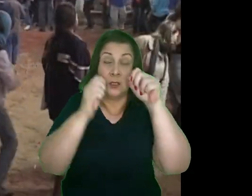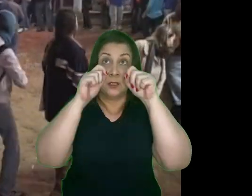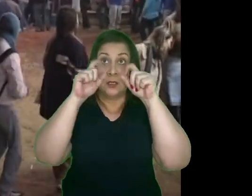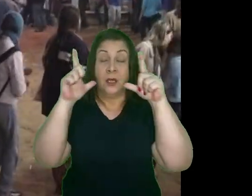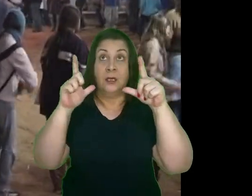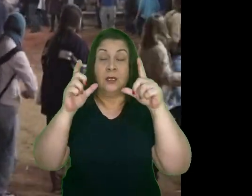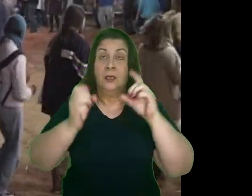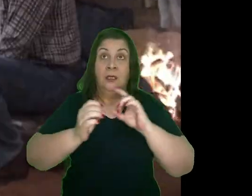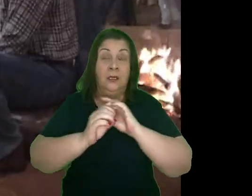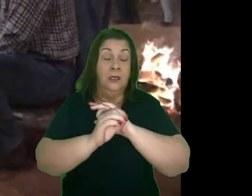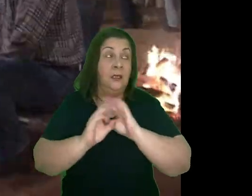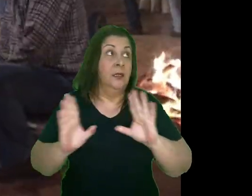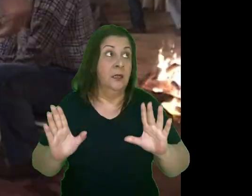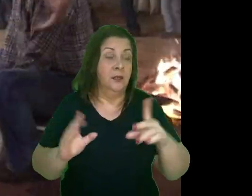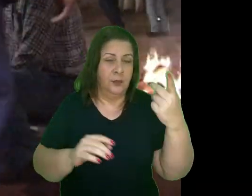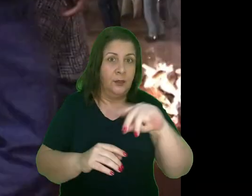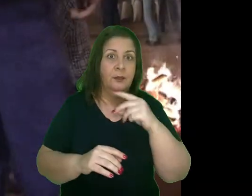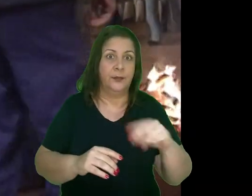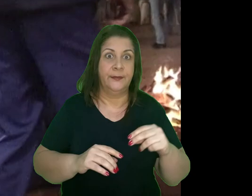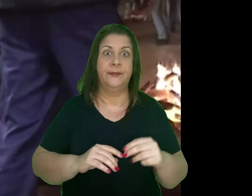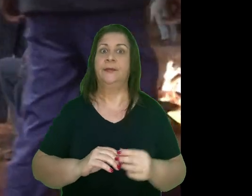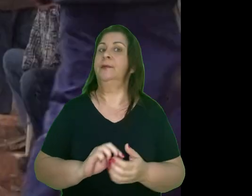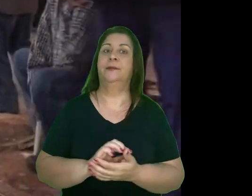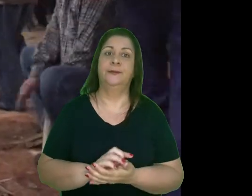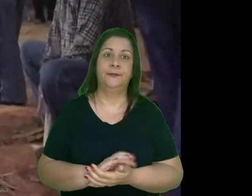quando se desatava o nó do derrubado.